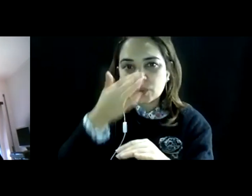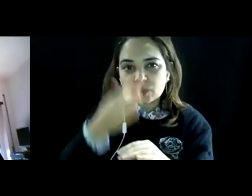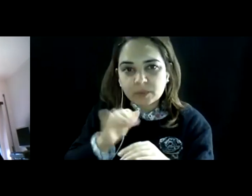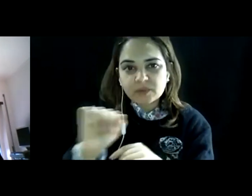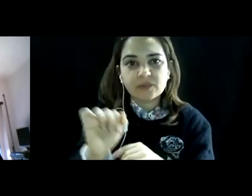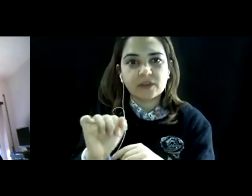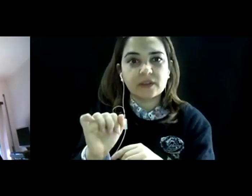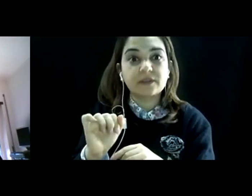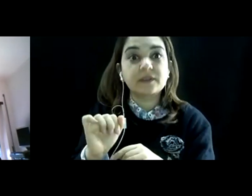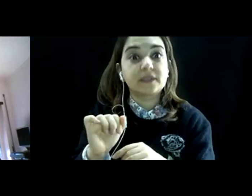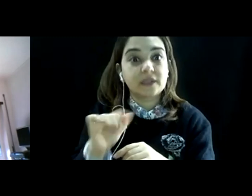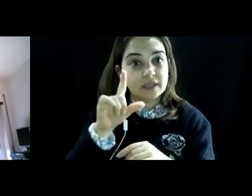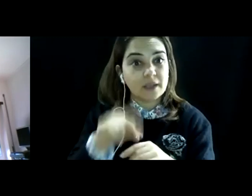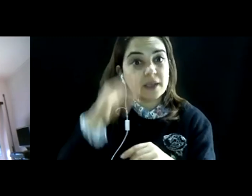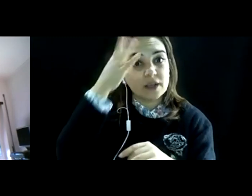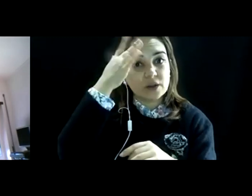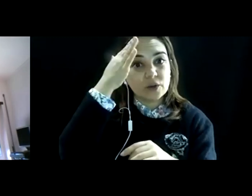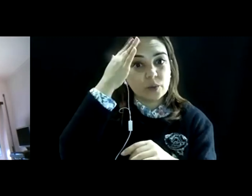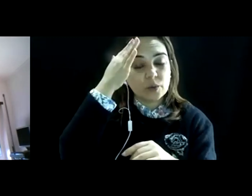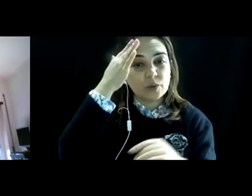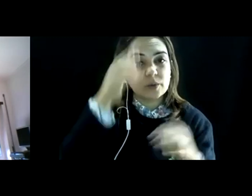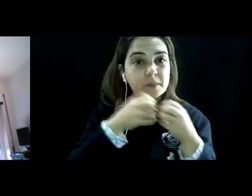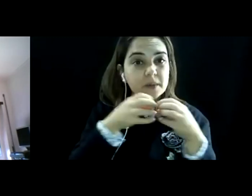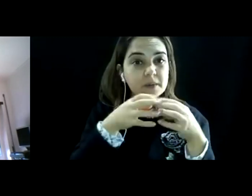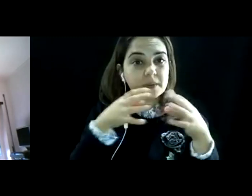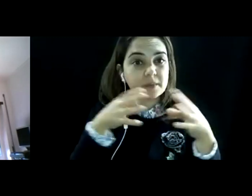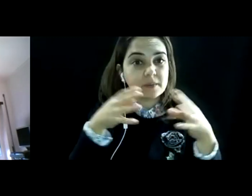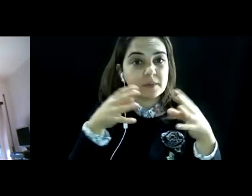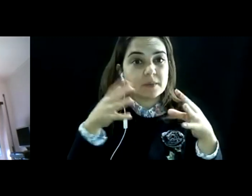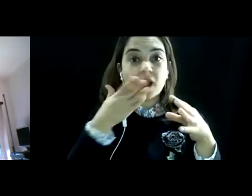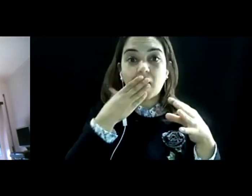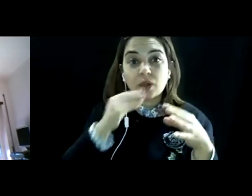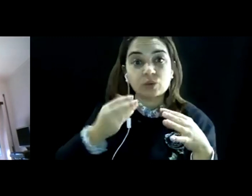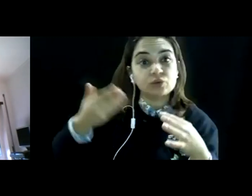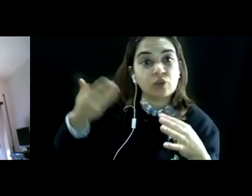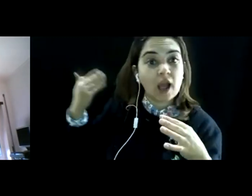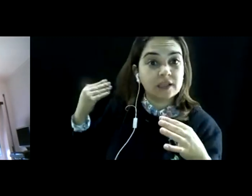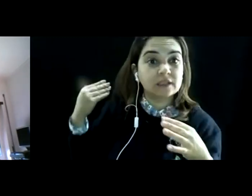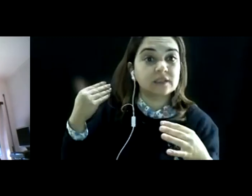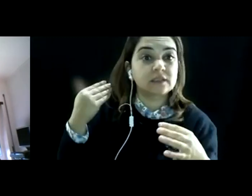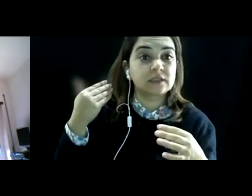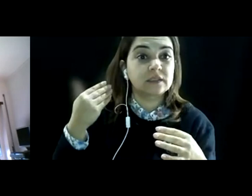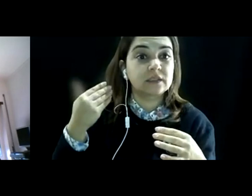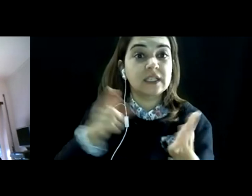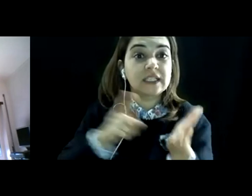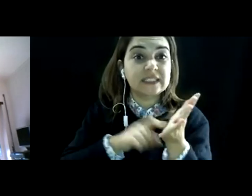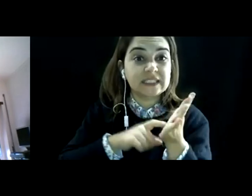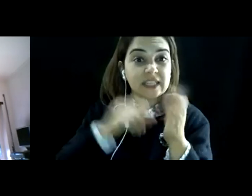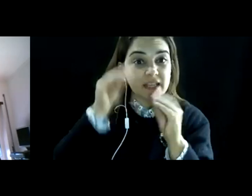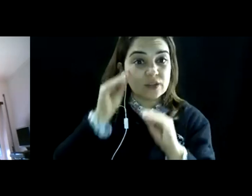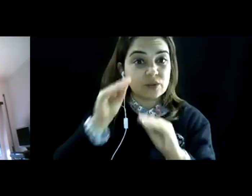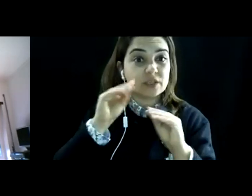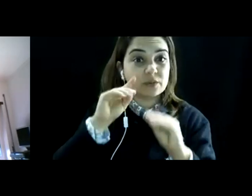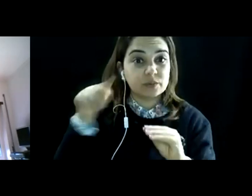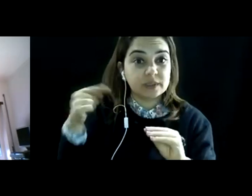nós temos tido um número desproporcionado de alunos, que antes eram os alunos de com necessidades educativas especiais, e agora